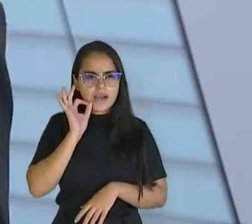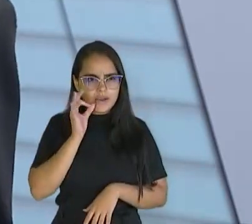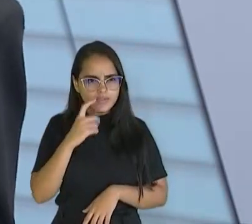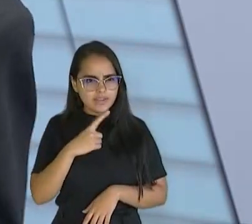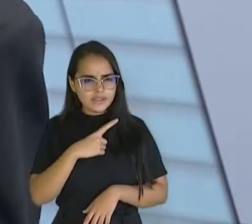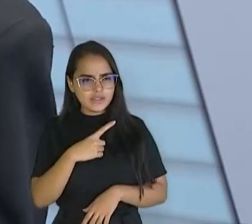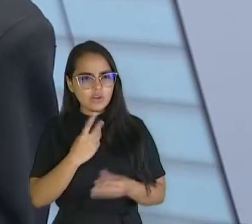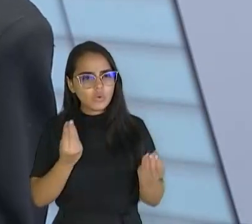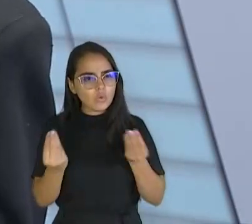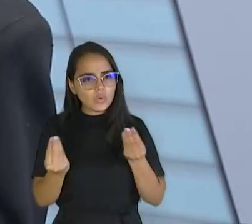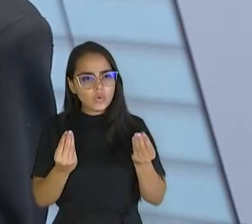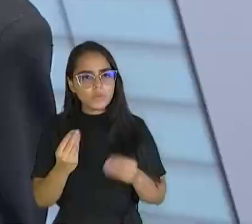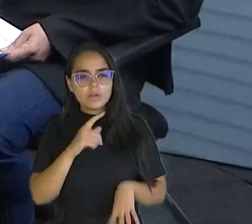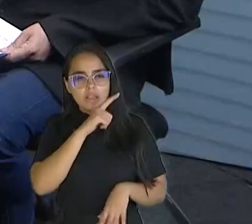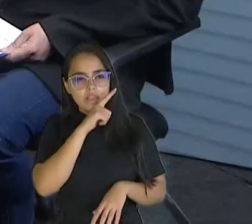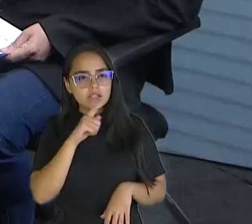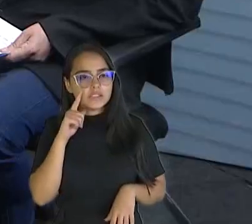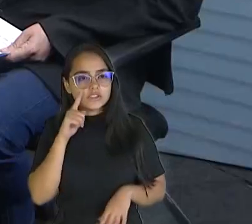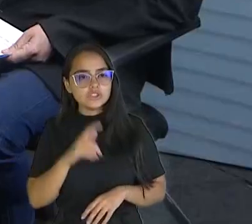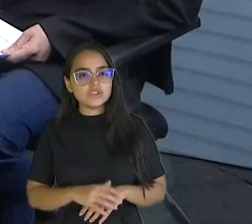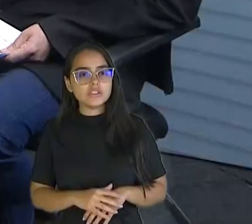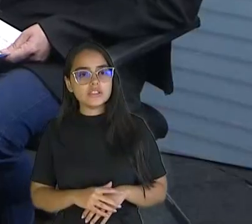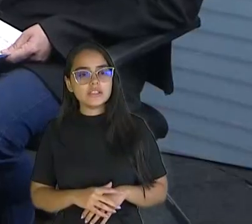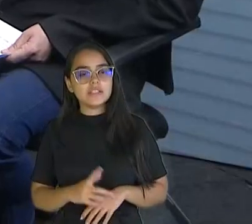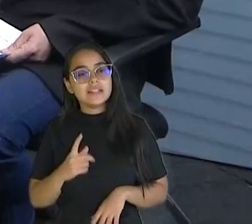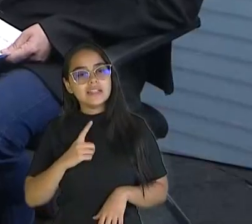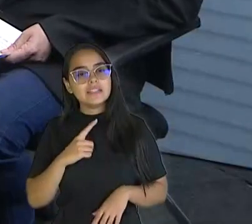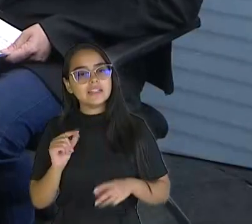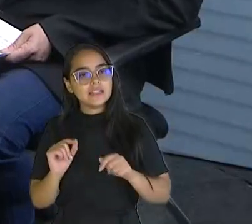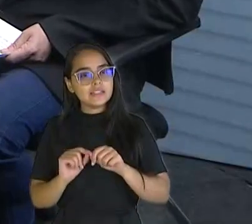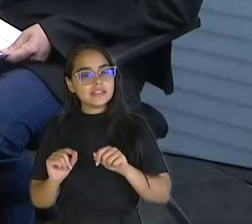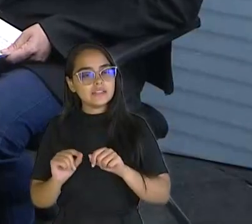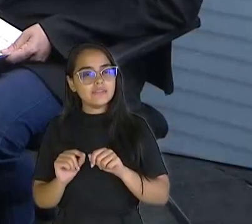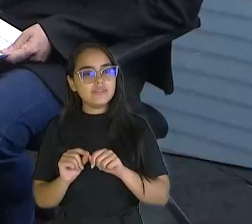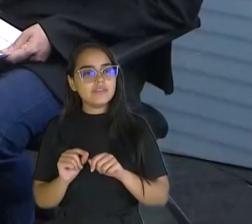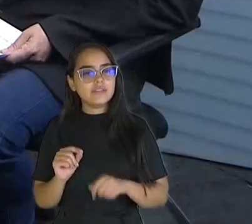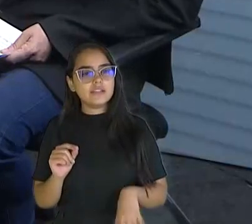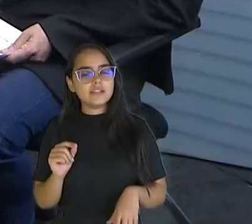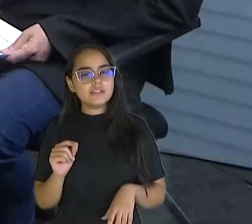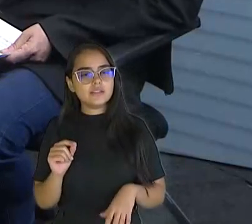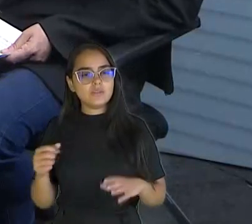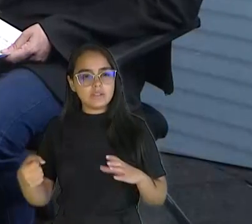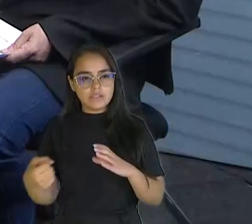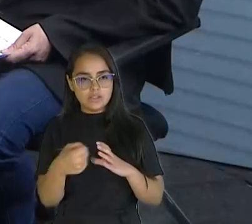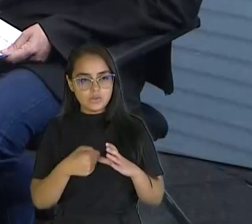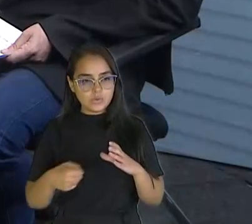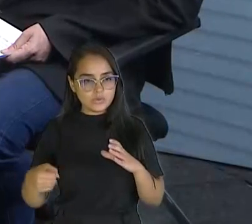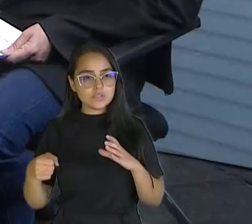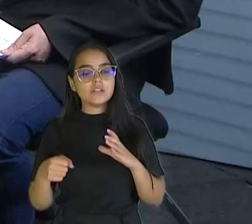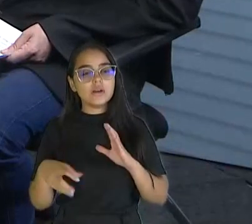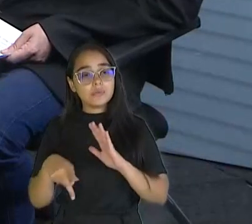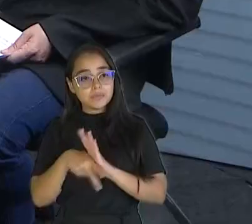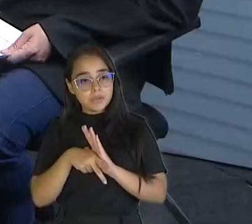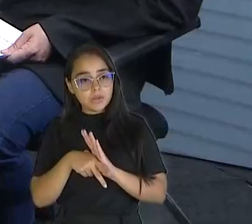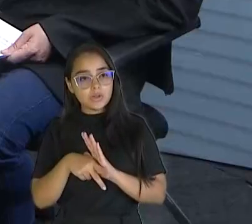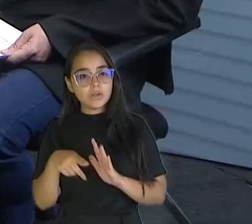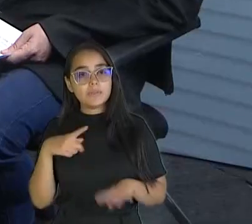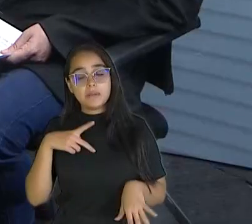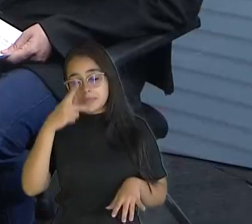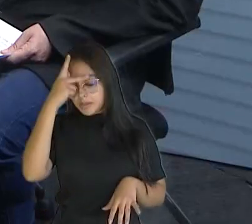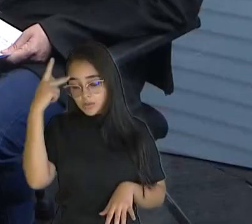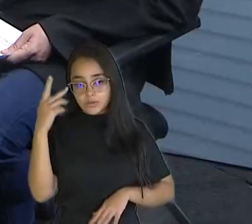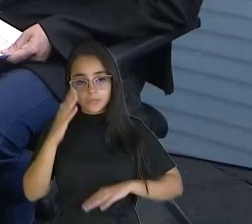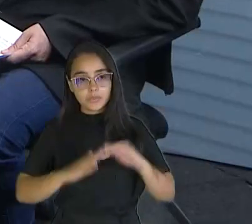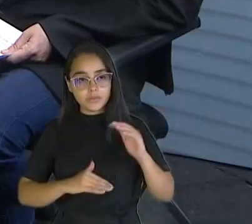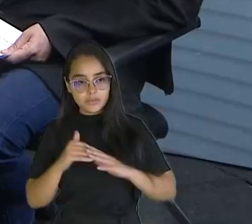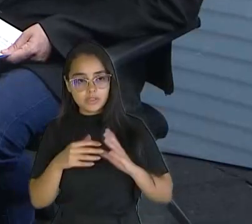Não, café da manhã a gente tem que é feito... Olha a quadra de novo aí. Na cozinha industrial. Tá. Que aí a gente tem os cozinheiros e